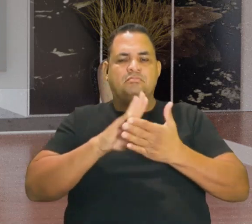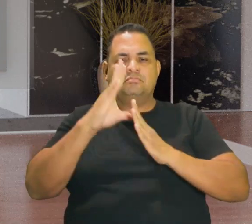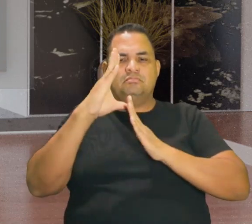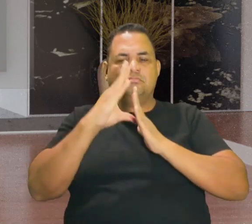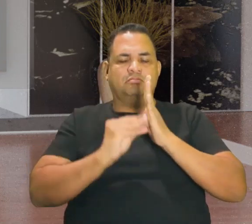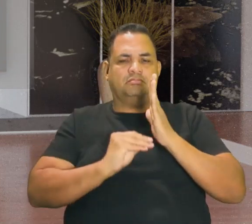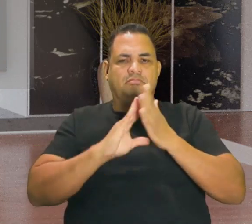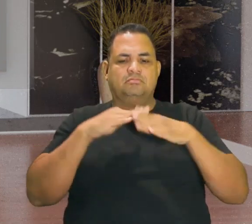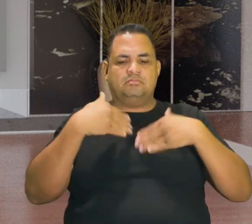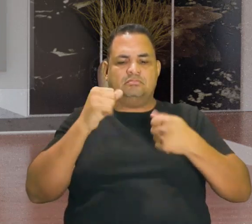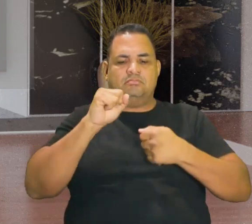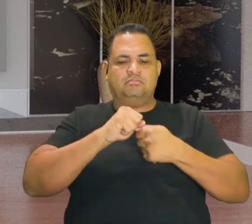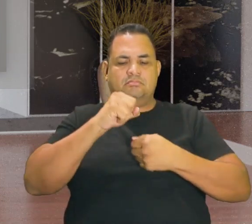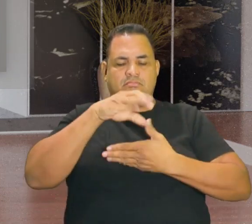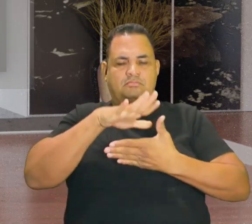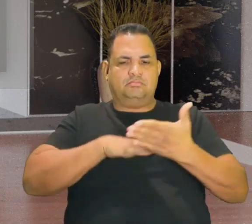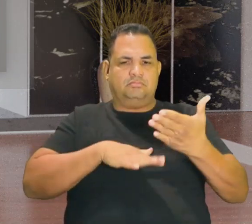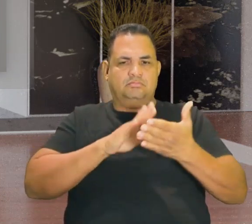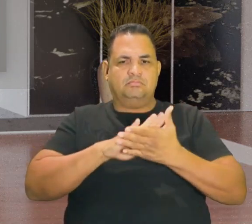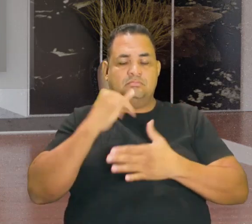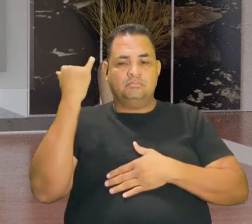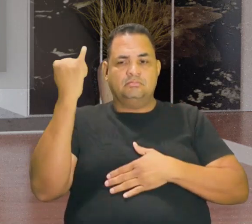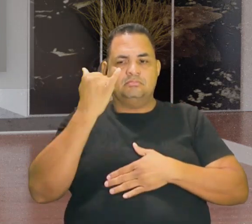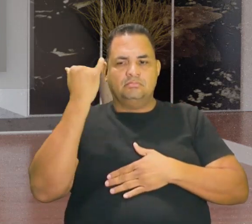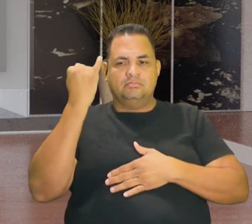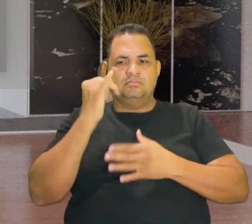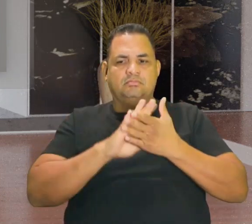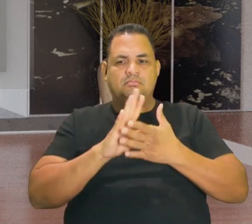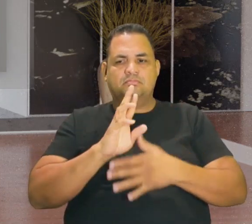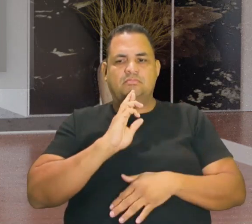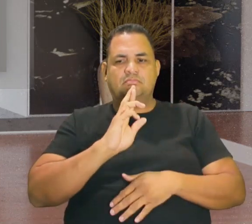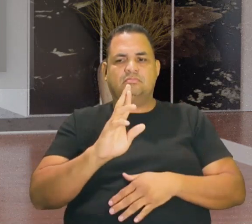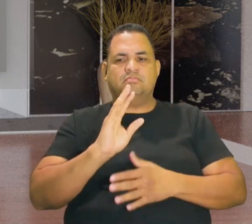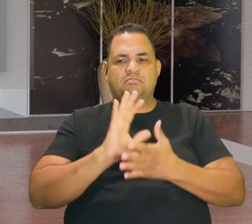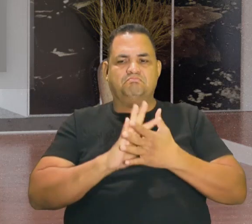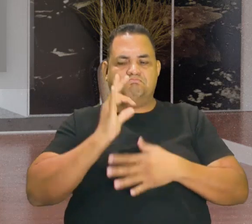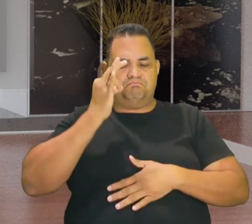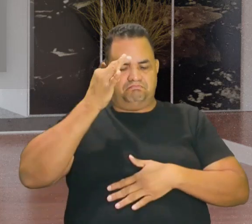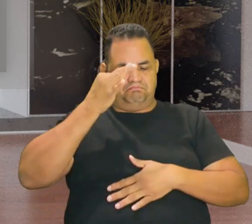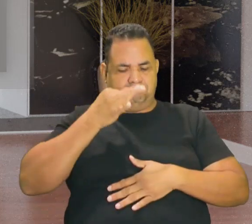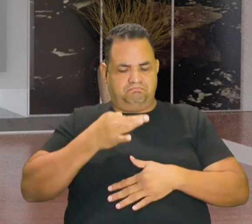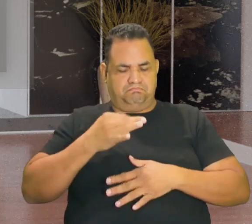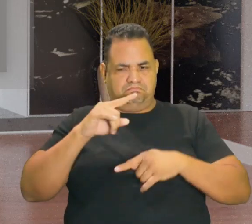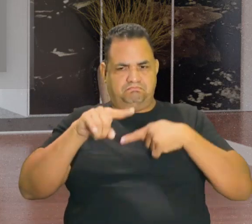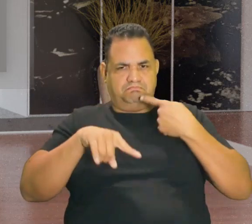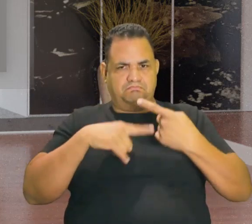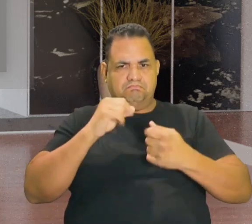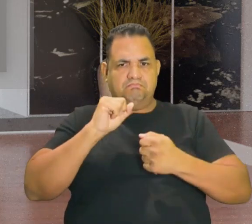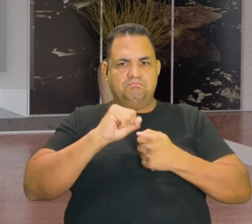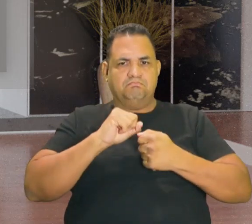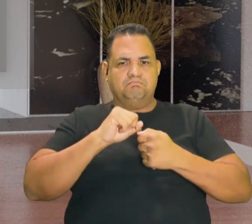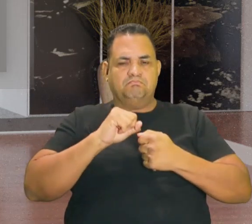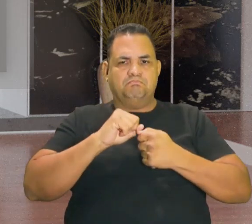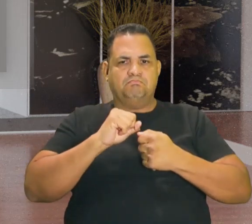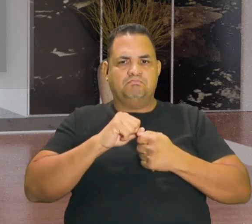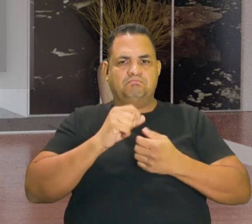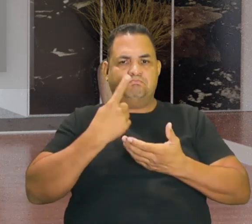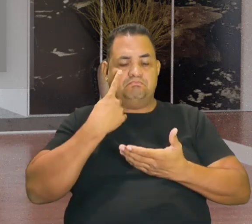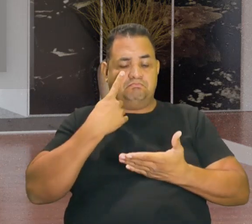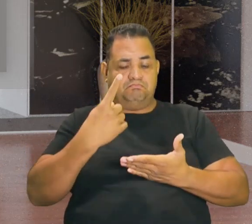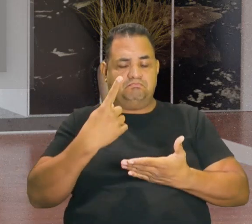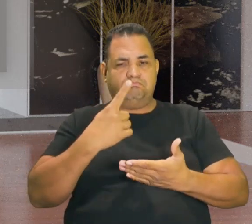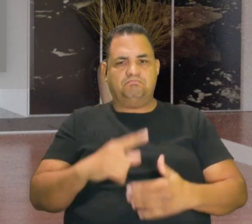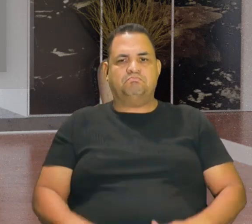o momento da atividade é muito importante vocês responder com autonomia e depois que vocês façam a